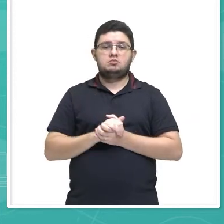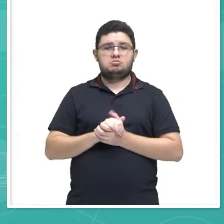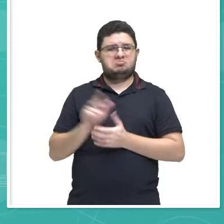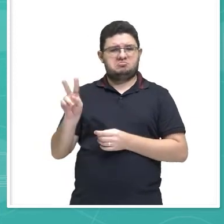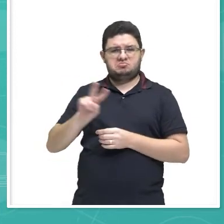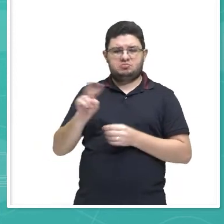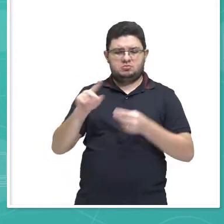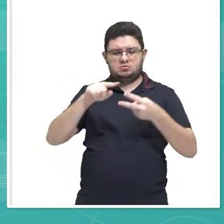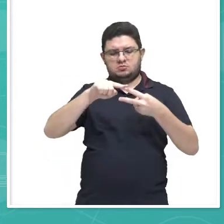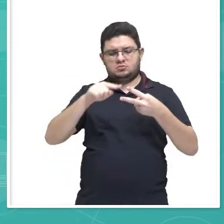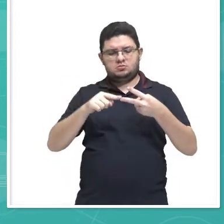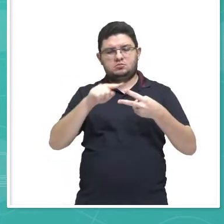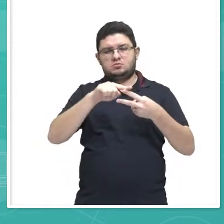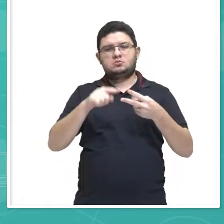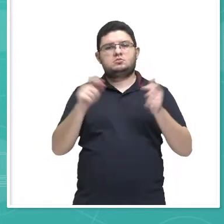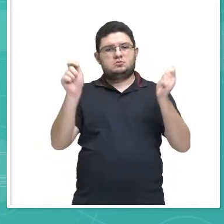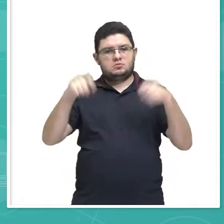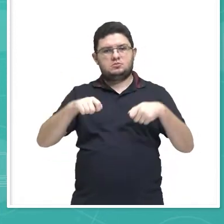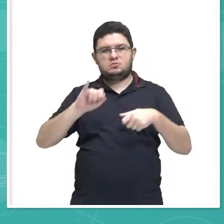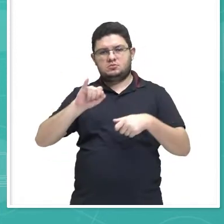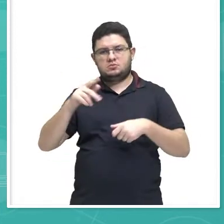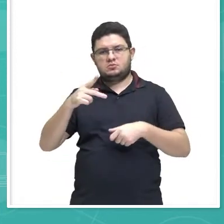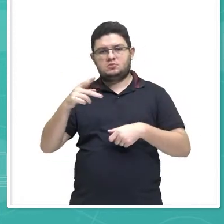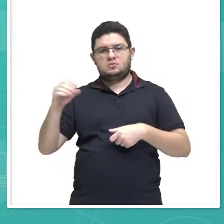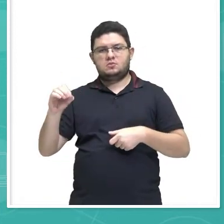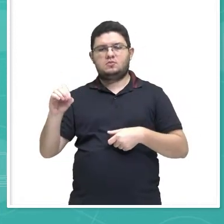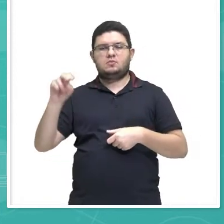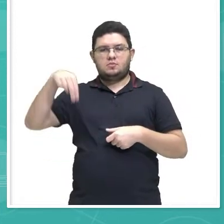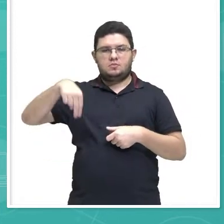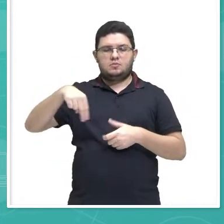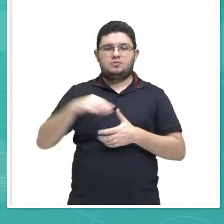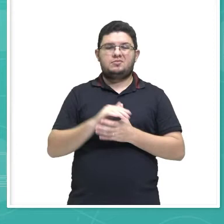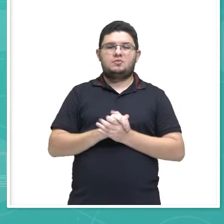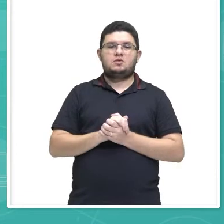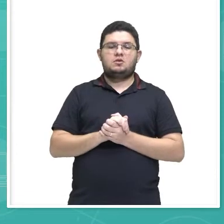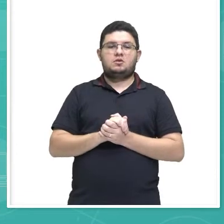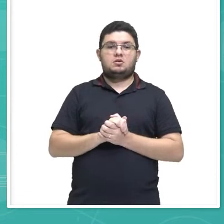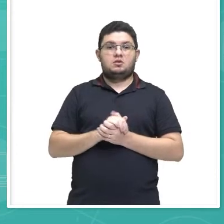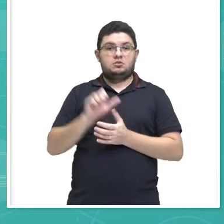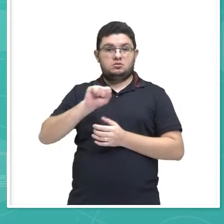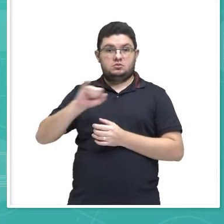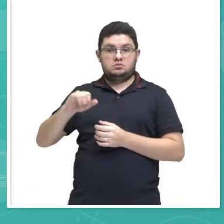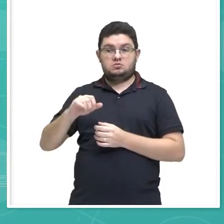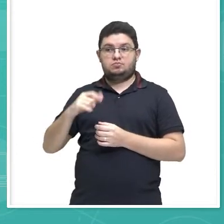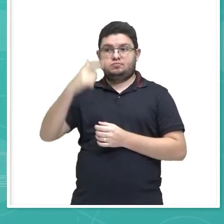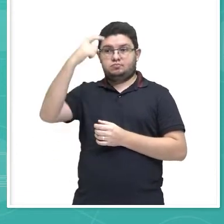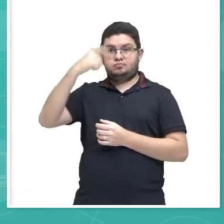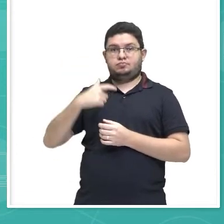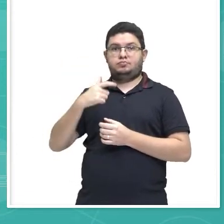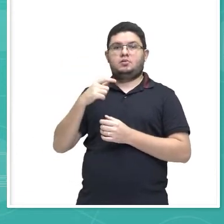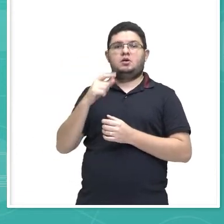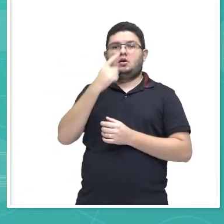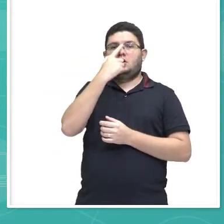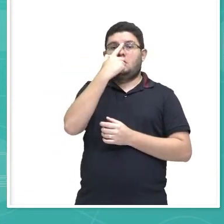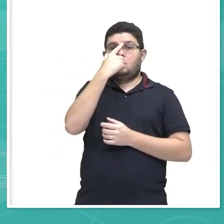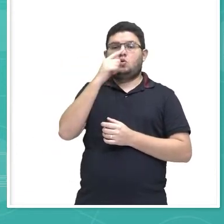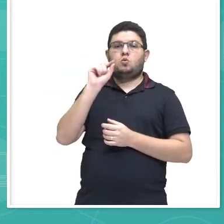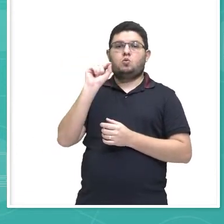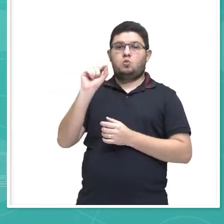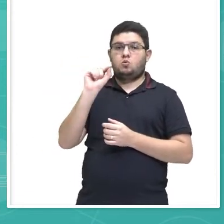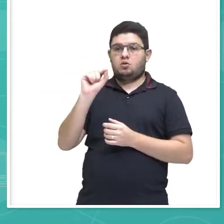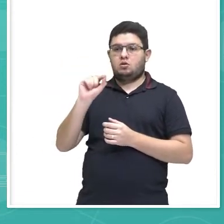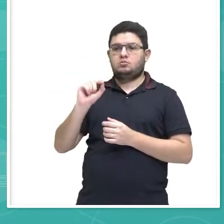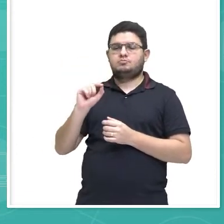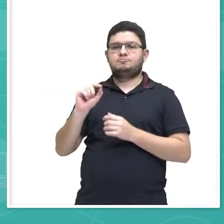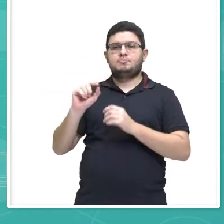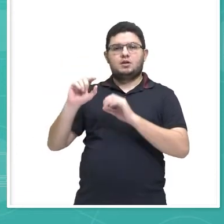ippon. Então, quando o adversário, quando o judoca, ele realiza o ippon, ele ganha na hora, tá